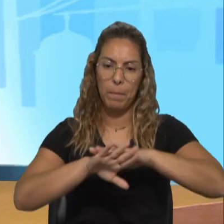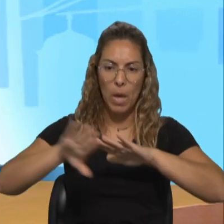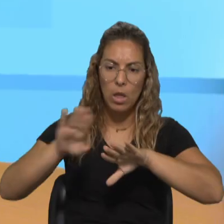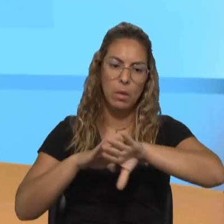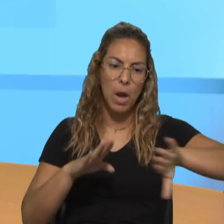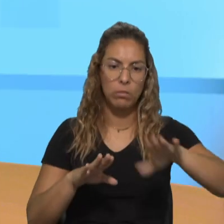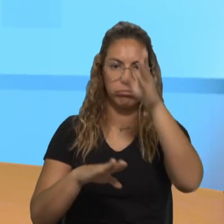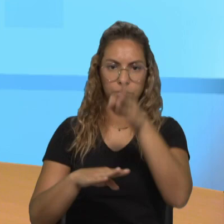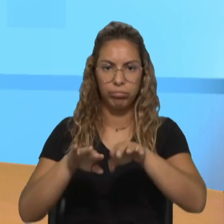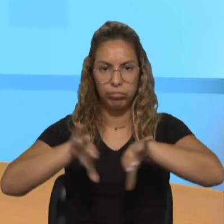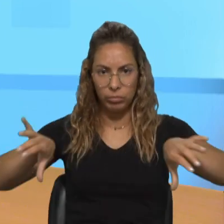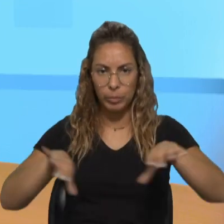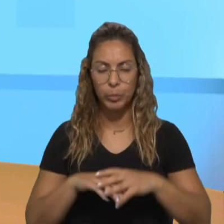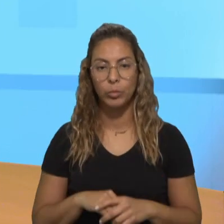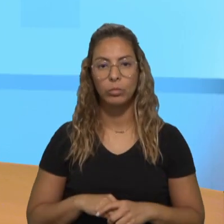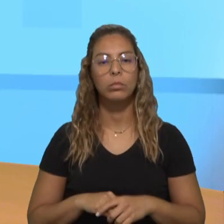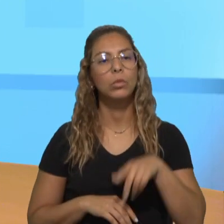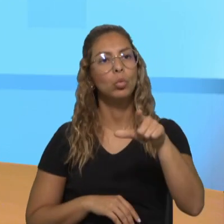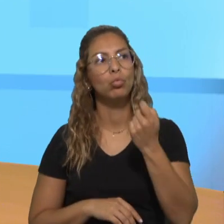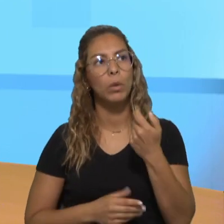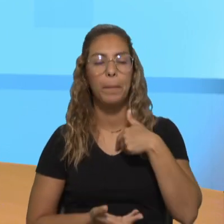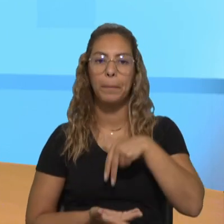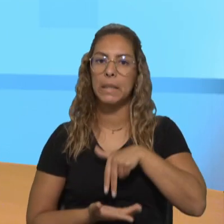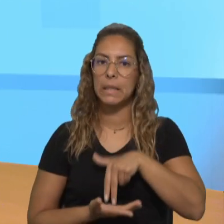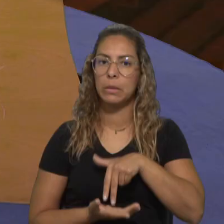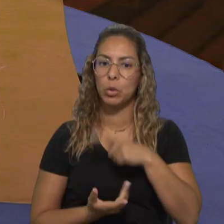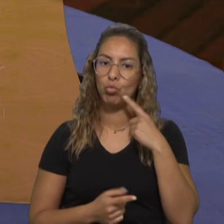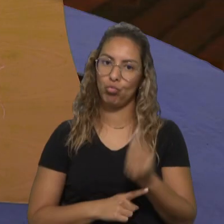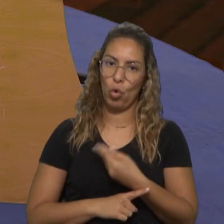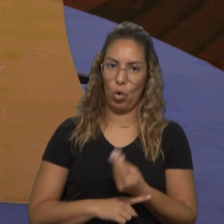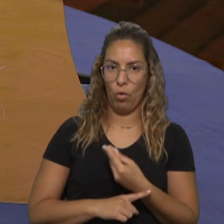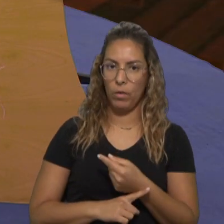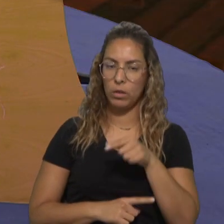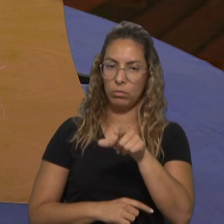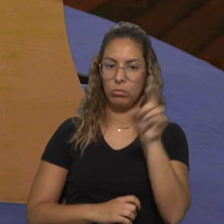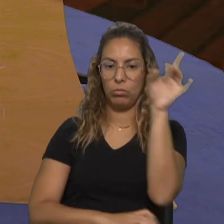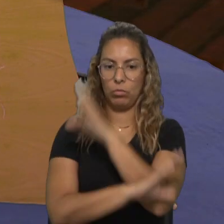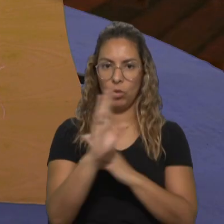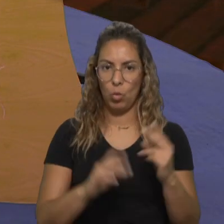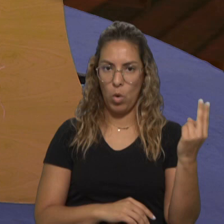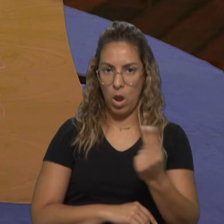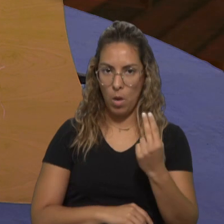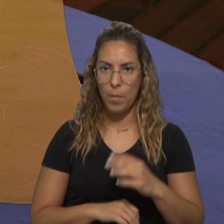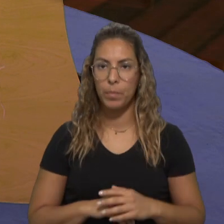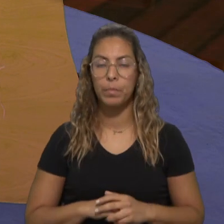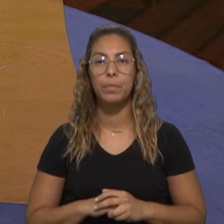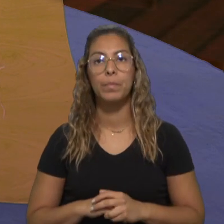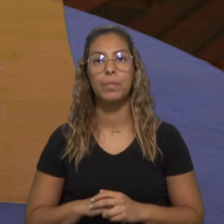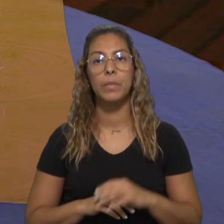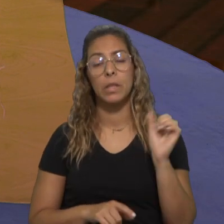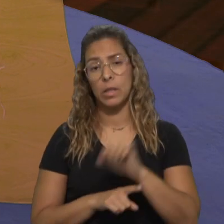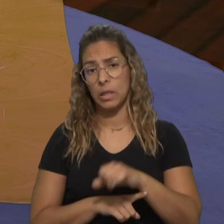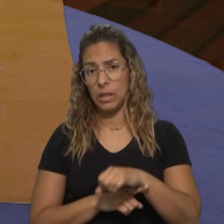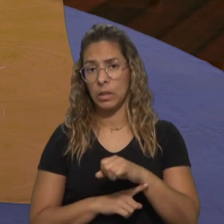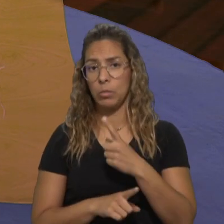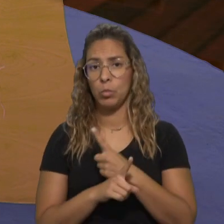mais consciente da tua presença enquanto jovem também na União Europeia? Sim, porque percebo também